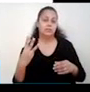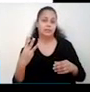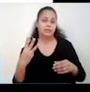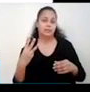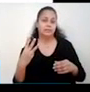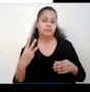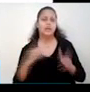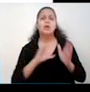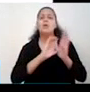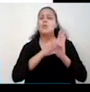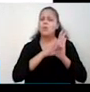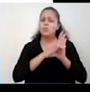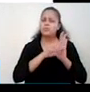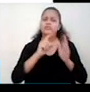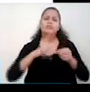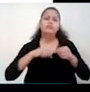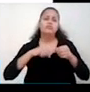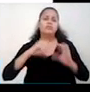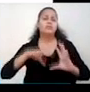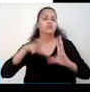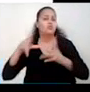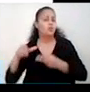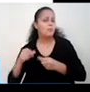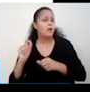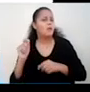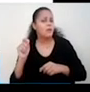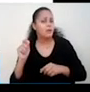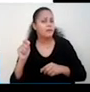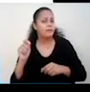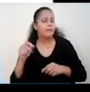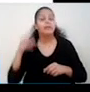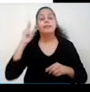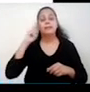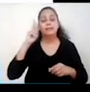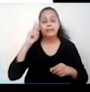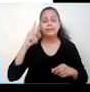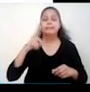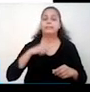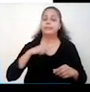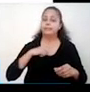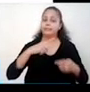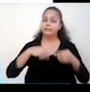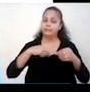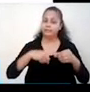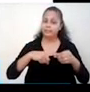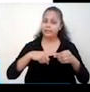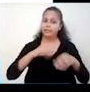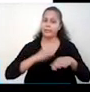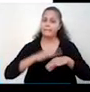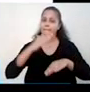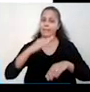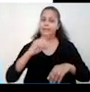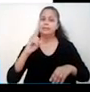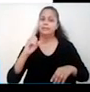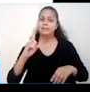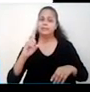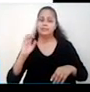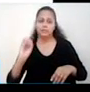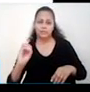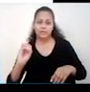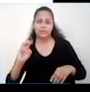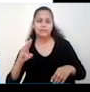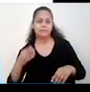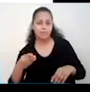qual é o conceito de cidade global. Lembra que nós estudamos que existem algumas cidades que elas passam de 10 milhões de habitantes?